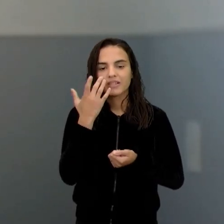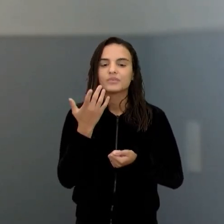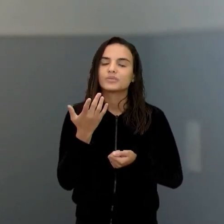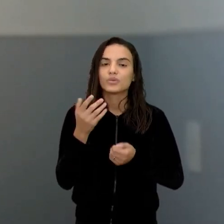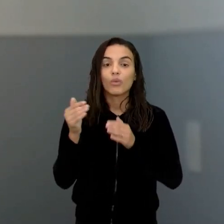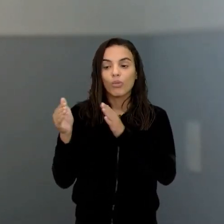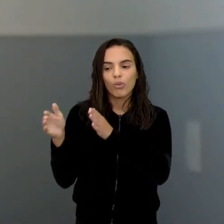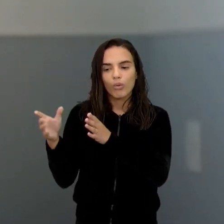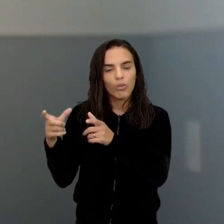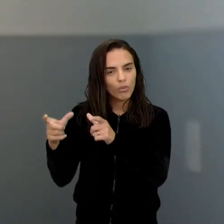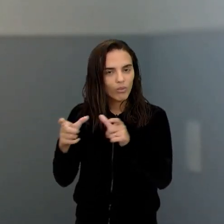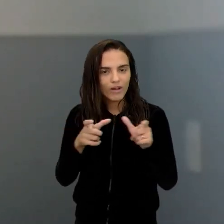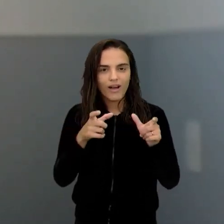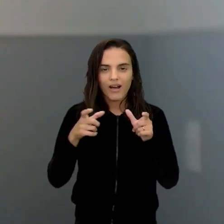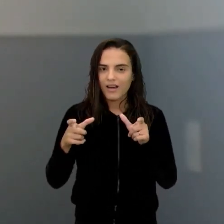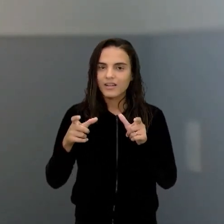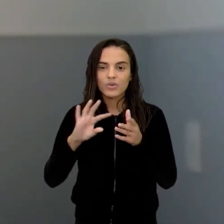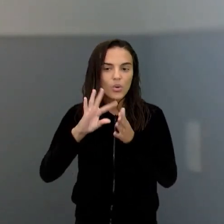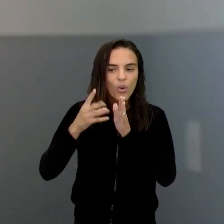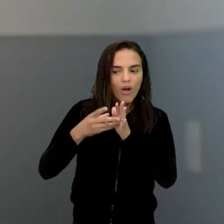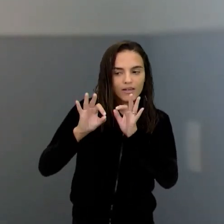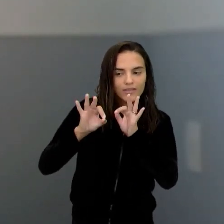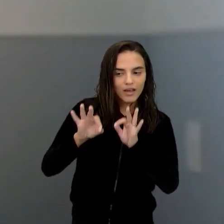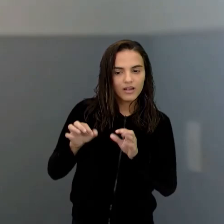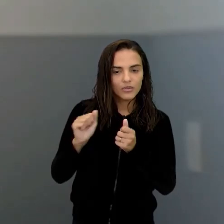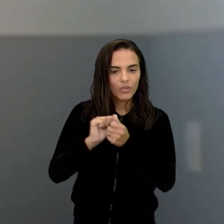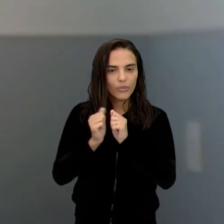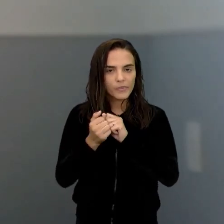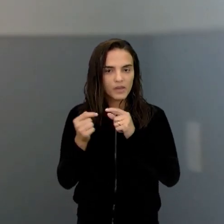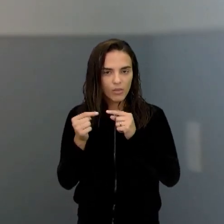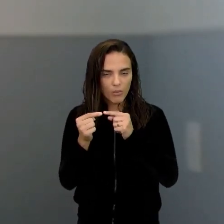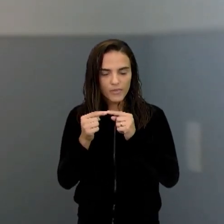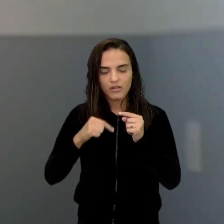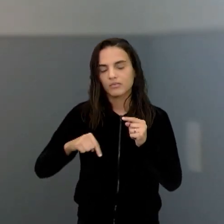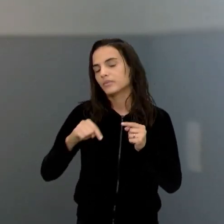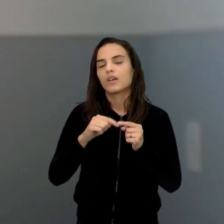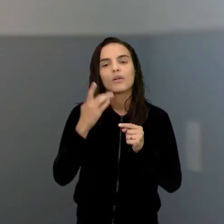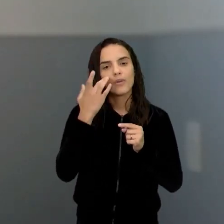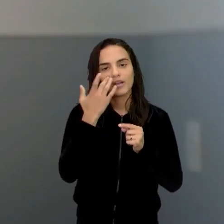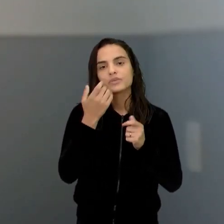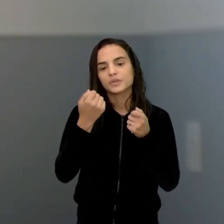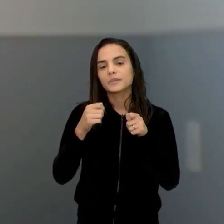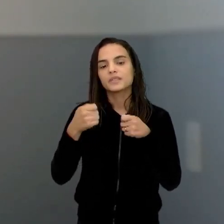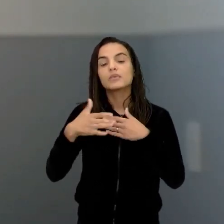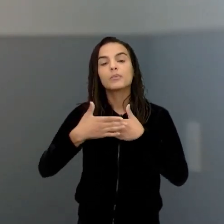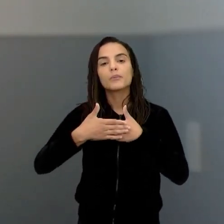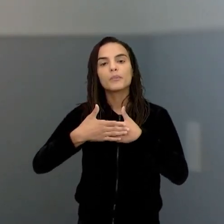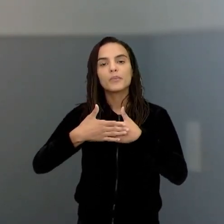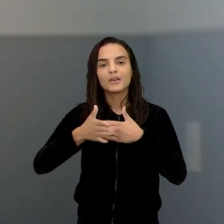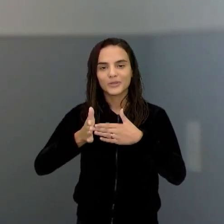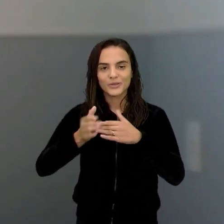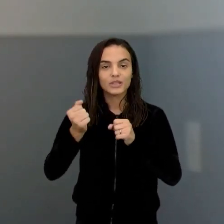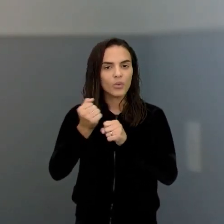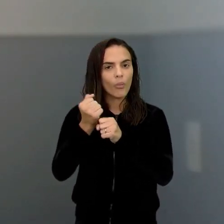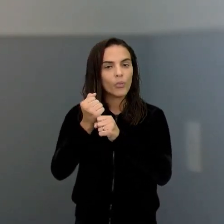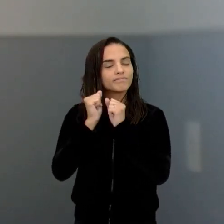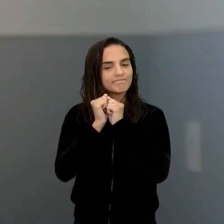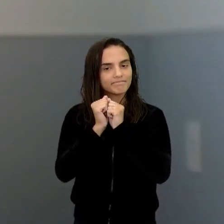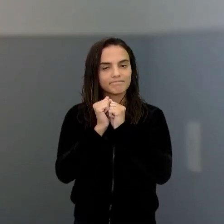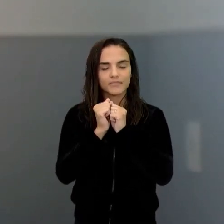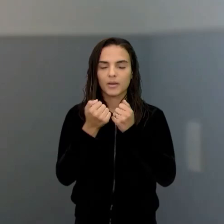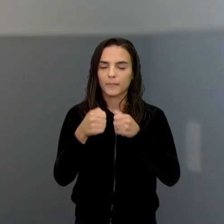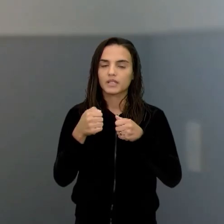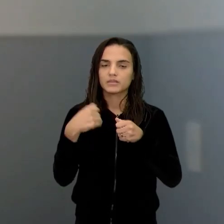que não são completamente ideais, como o que eu estava, eu acho que tem que ter uma abertura de se construir junto,